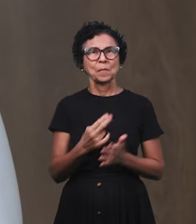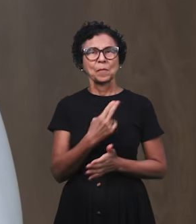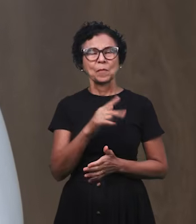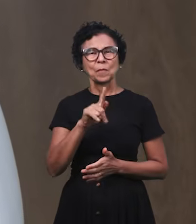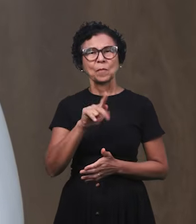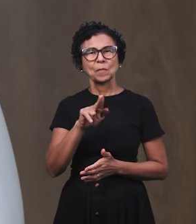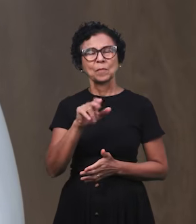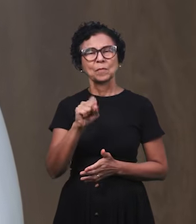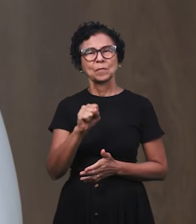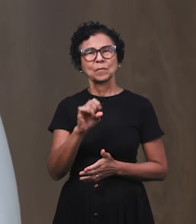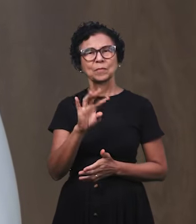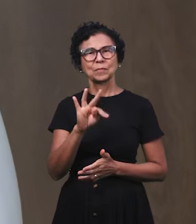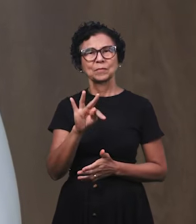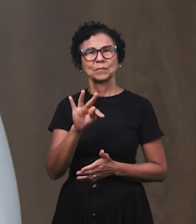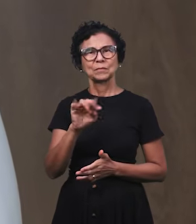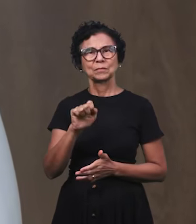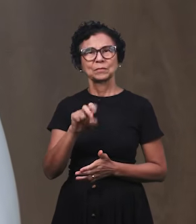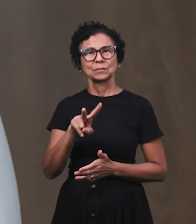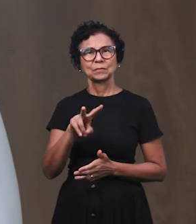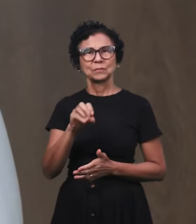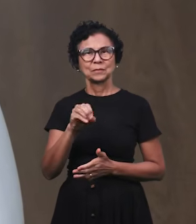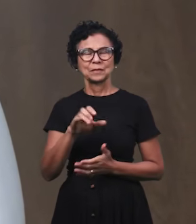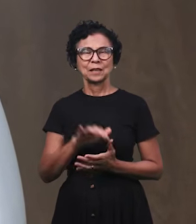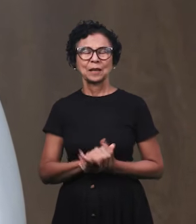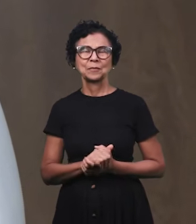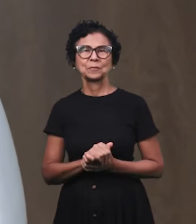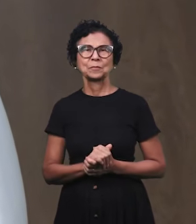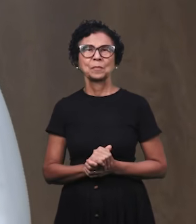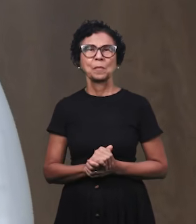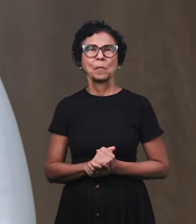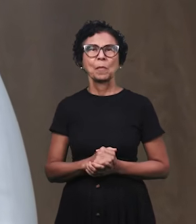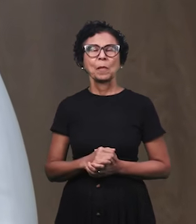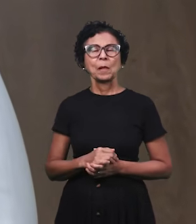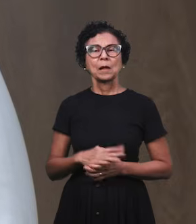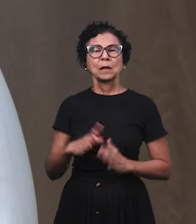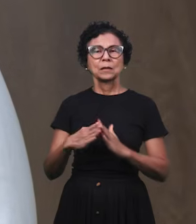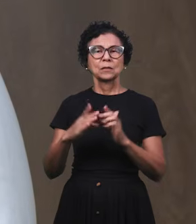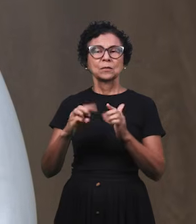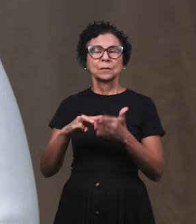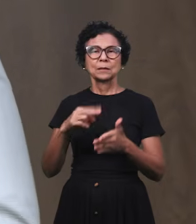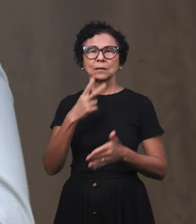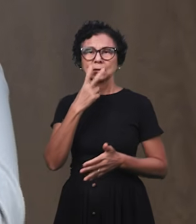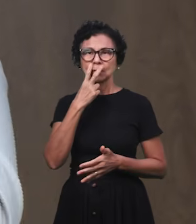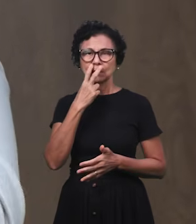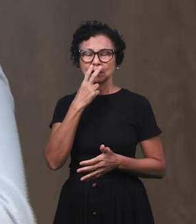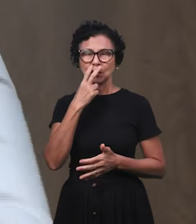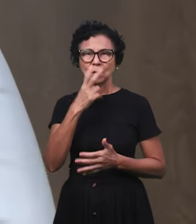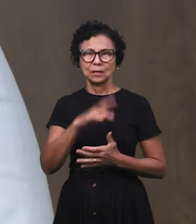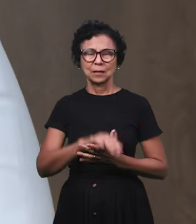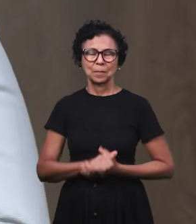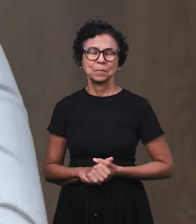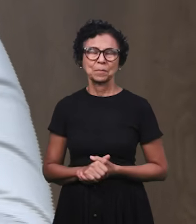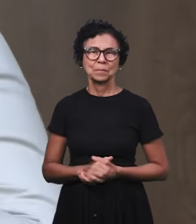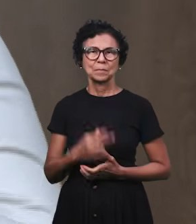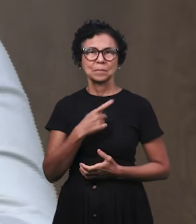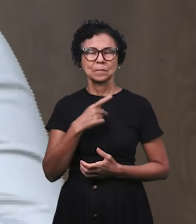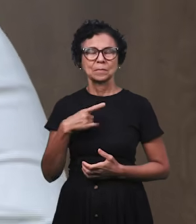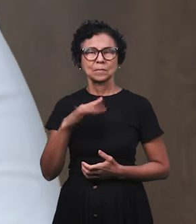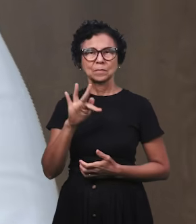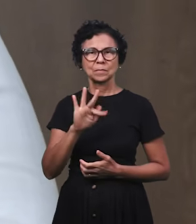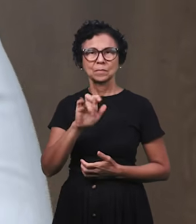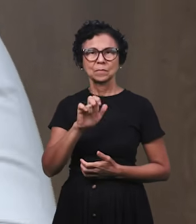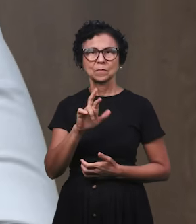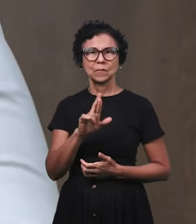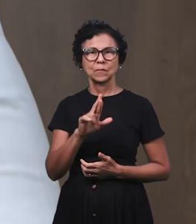ministério do pastor Fernando Batista Dutra. A minha pergunta, doutora Carla, é acerca daquilo até que a senhora já explanou